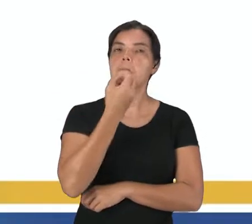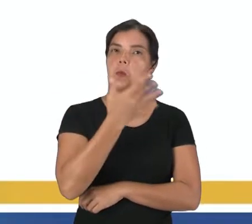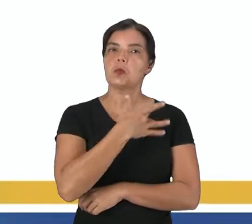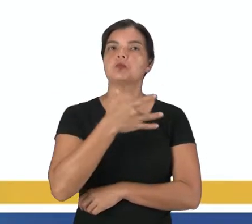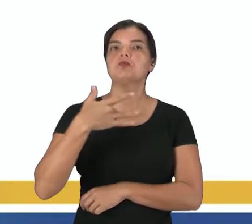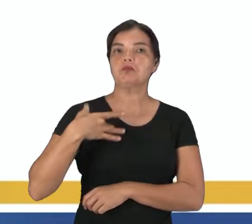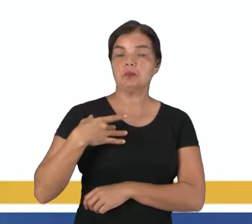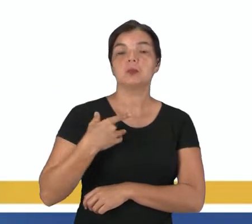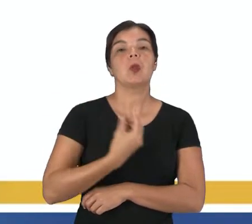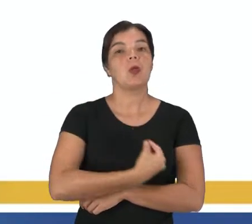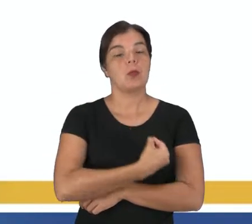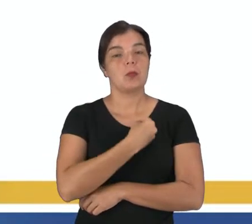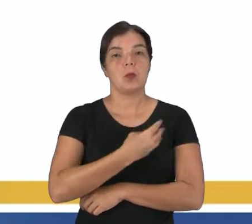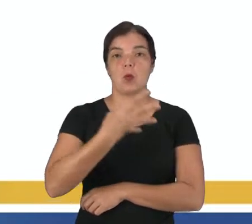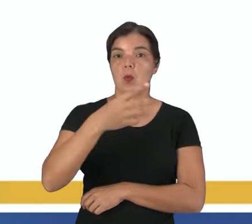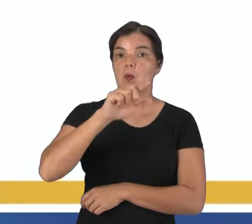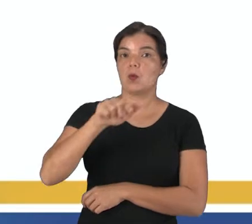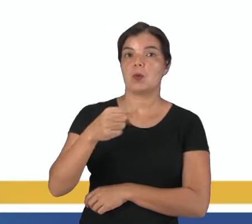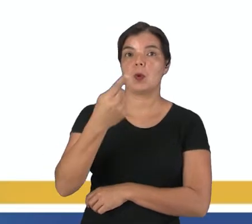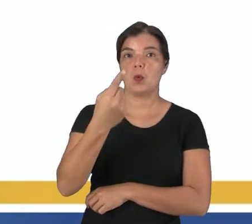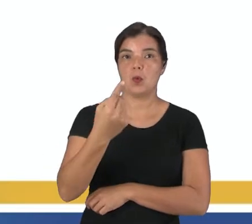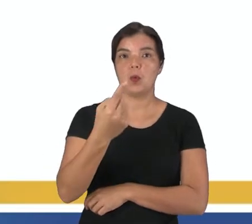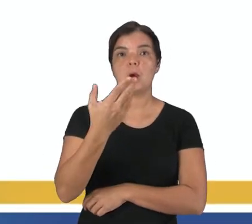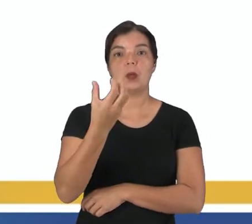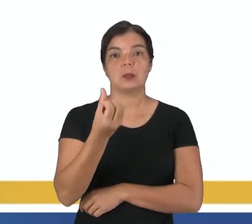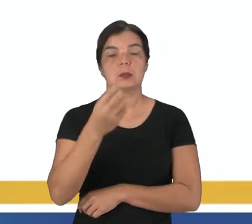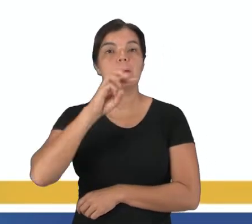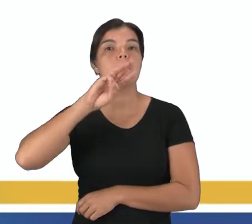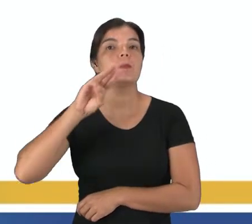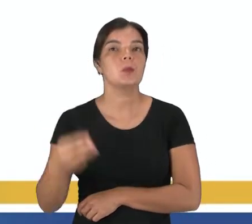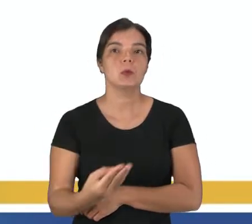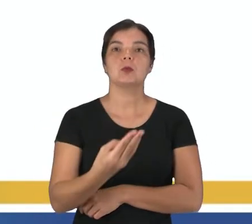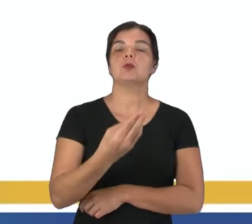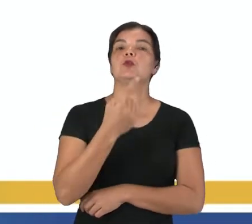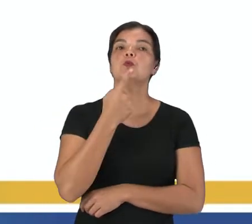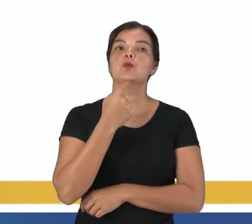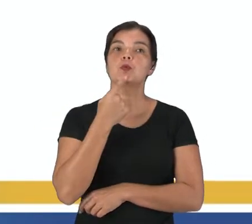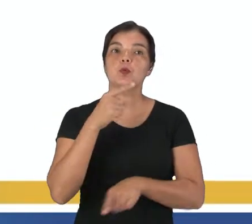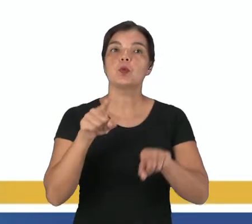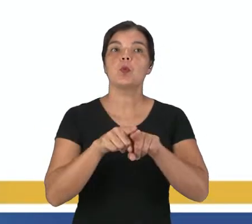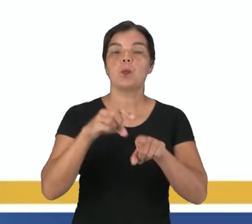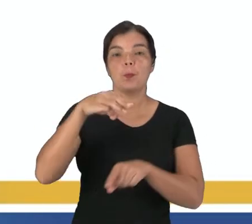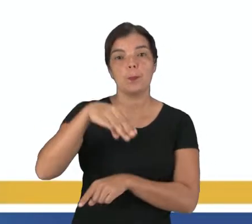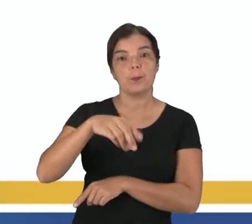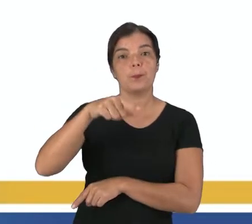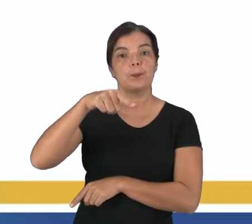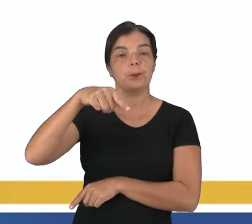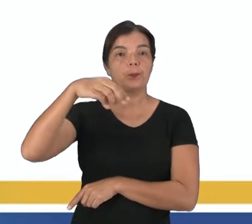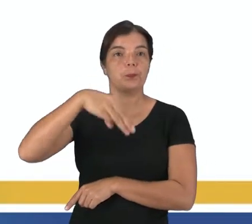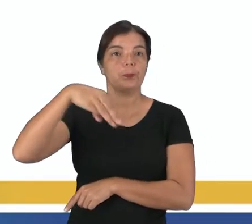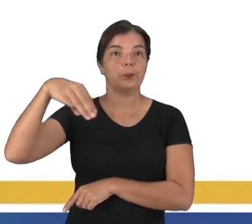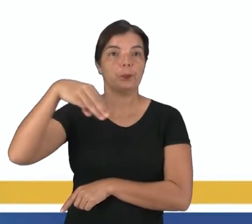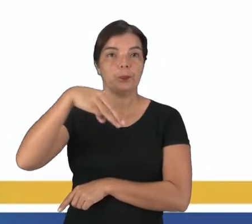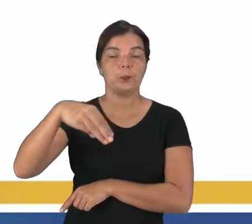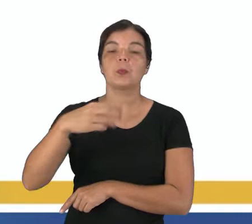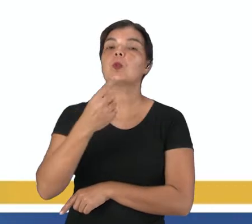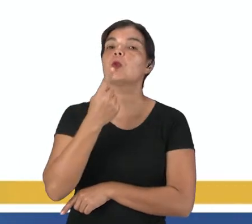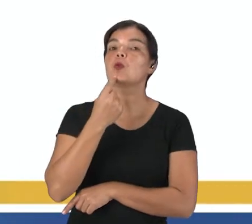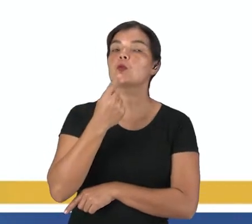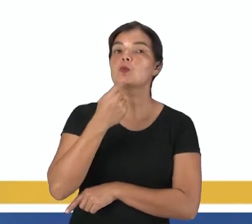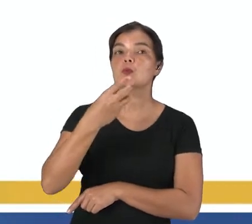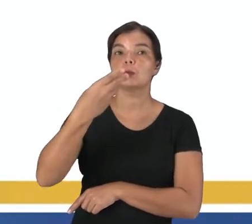saudáveis, existe em torno de 4,1 a 6 milhões de hemácias por milímetro cúbico de